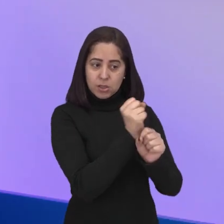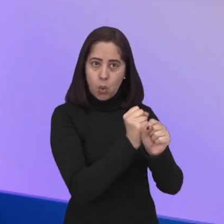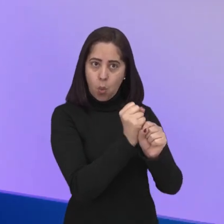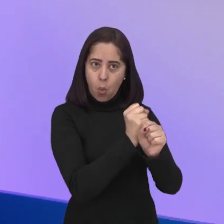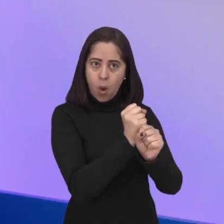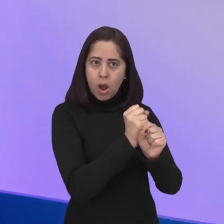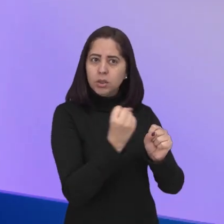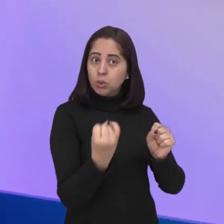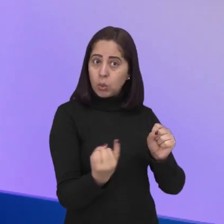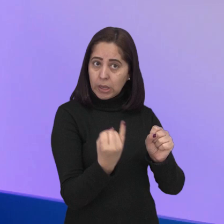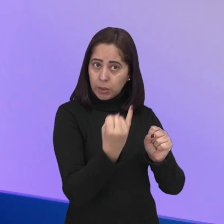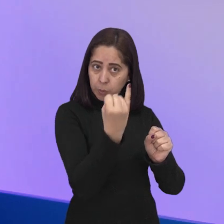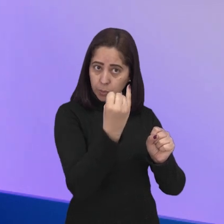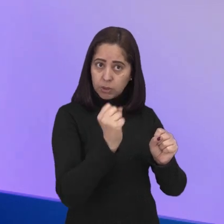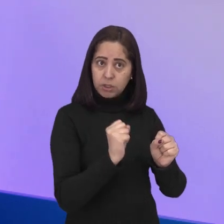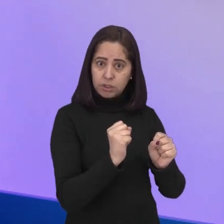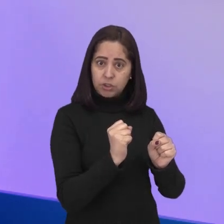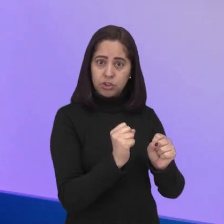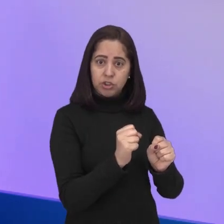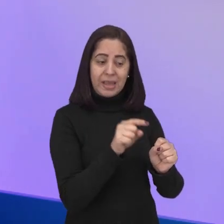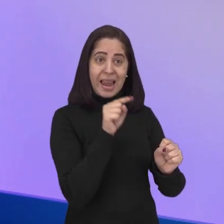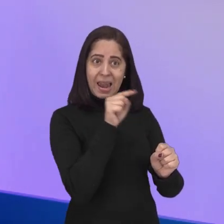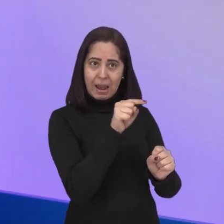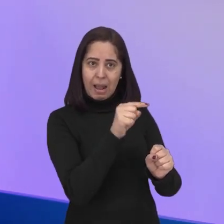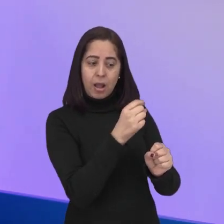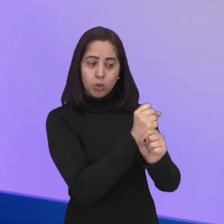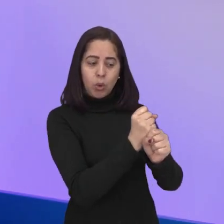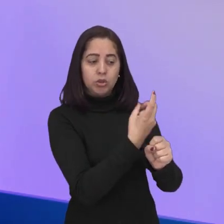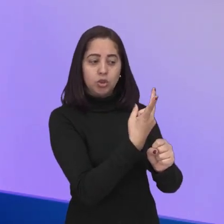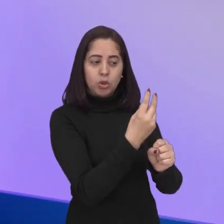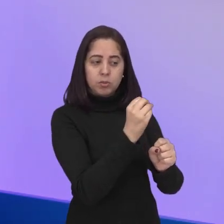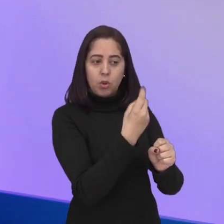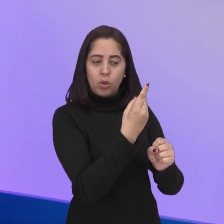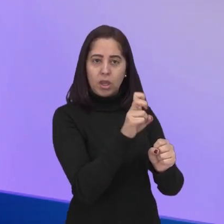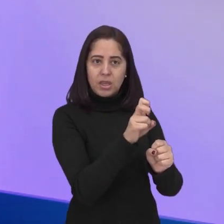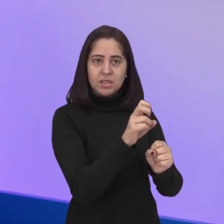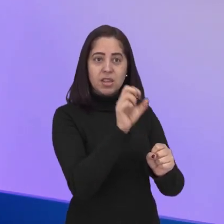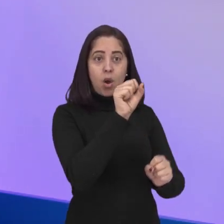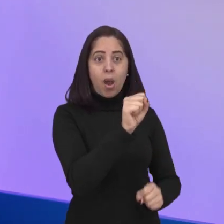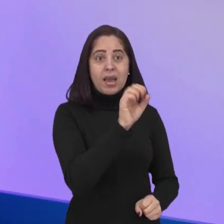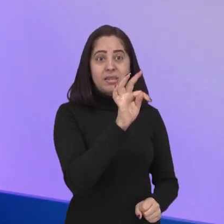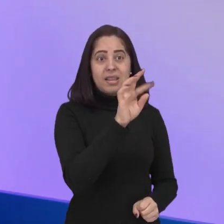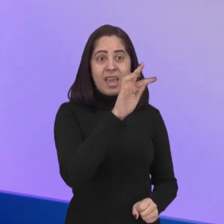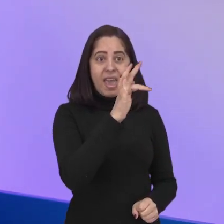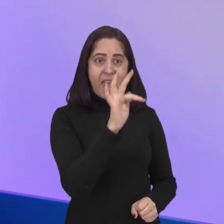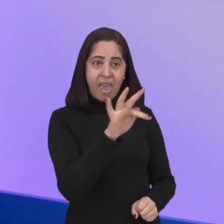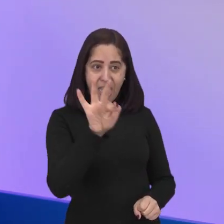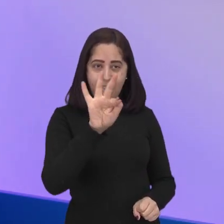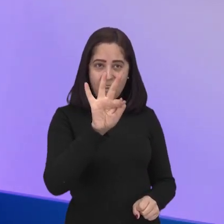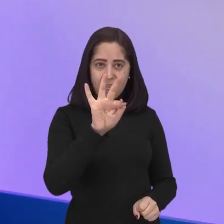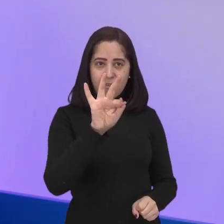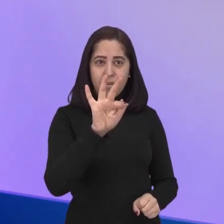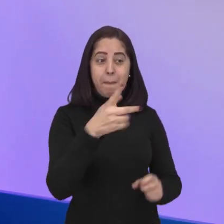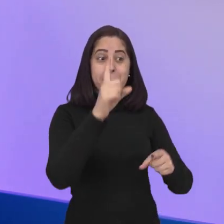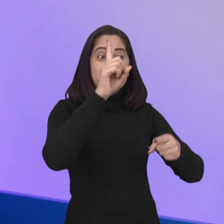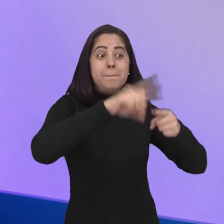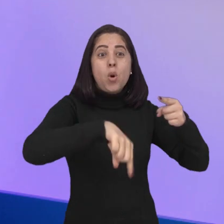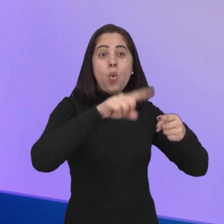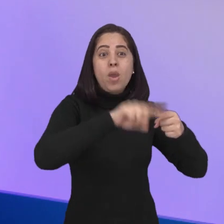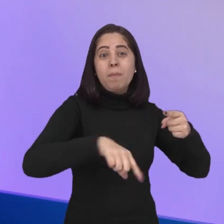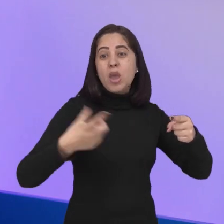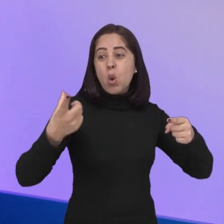muito importante para a gente entender o processo. Naquele momento, o STF proibiu o financiamento de campanha e o